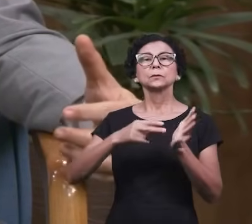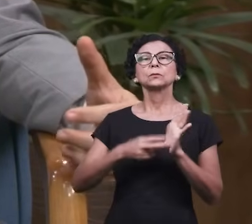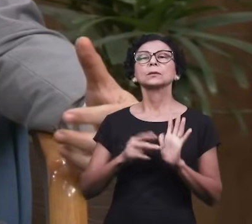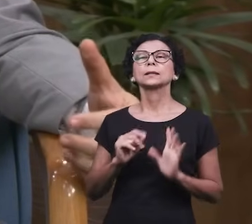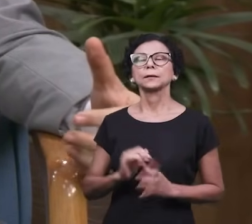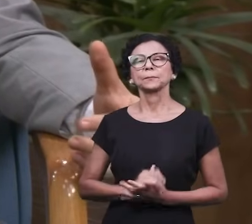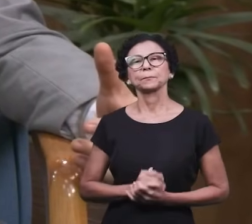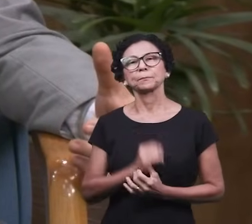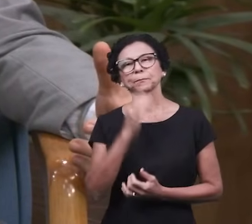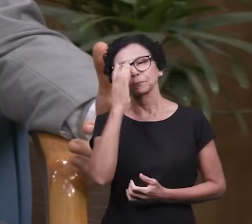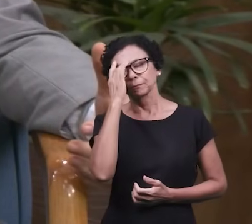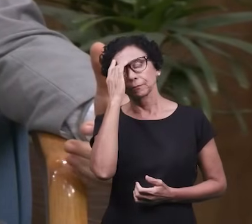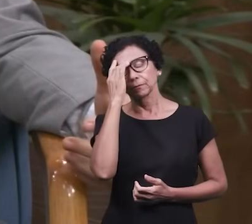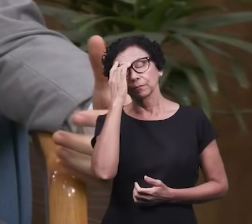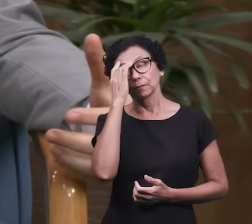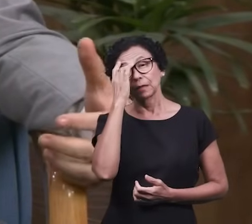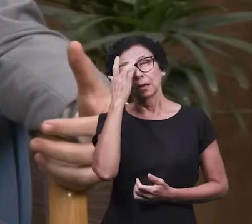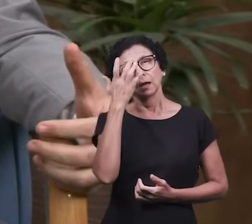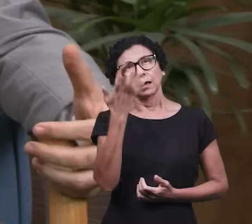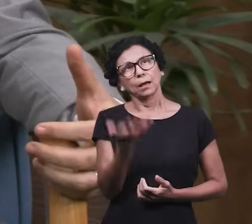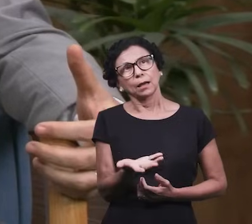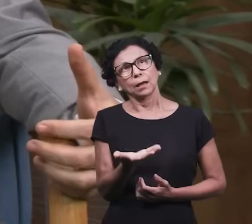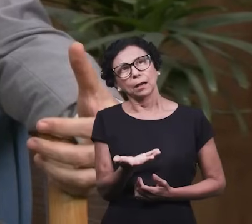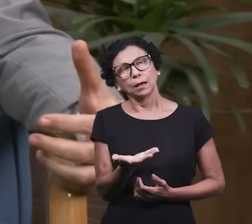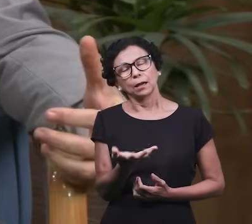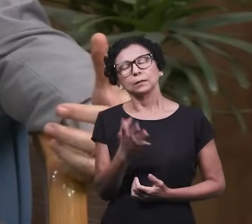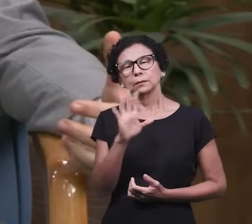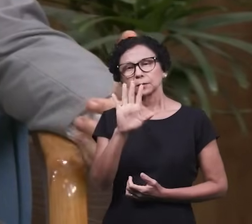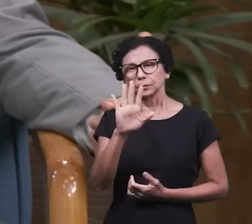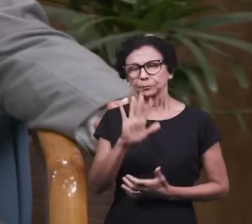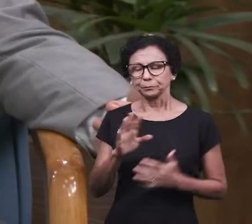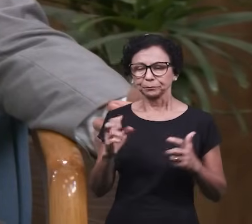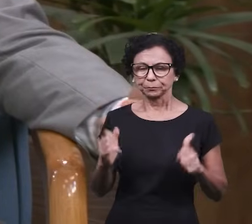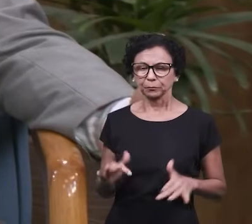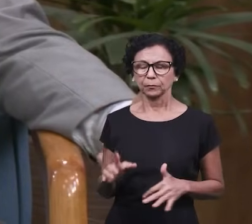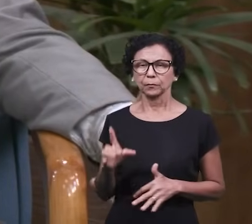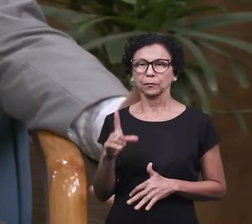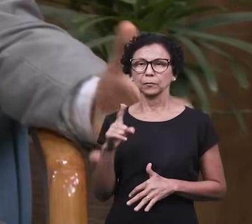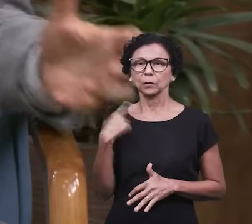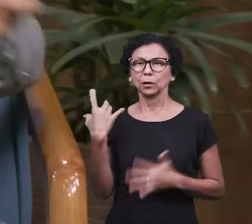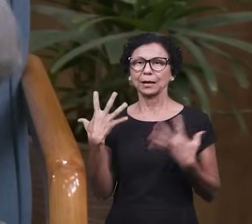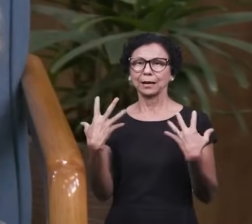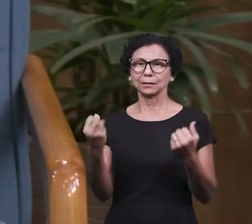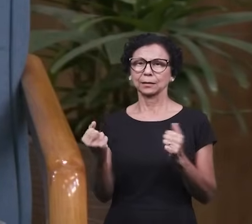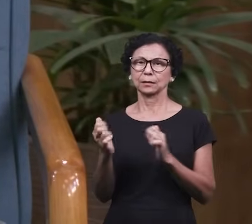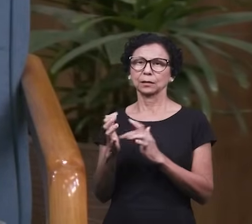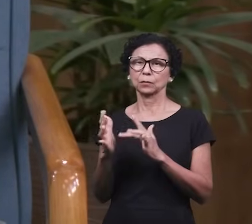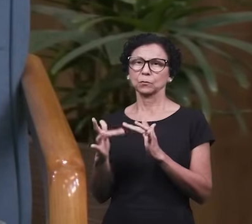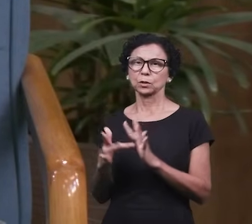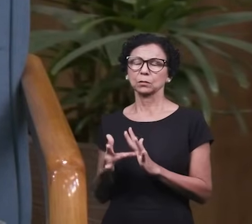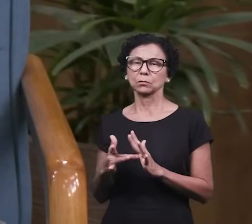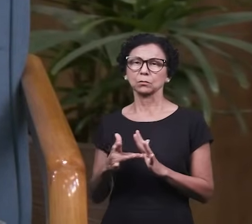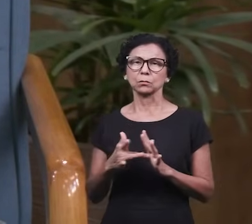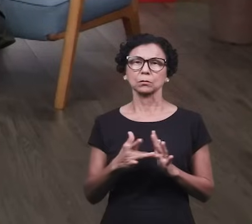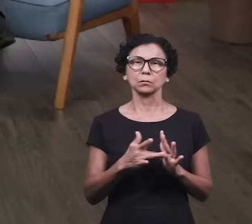Nós podemos, então, dizer que quando nós aceitamos Jesus, nós morremos para o mundo. Amém. E a partir daí nós